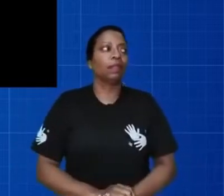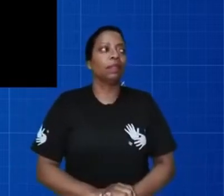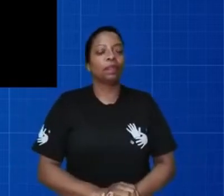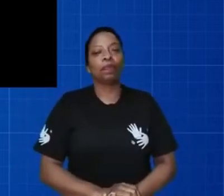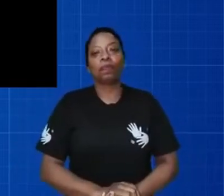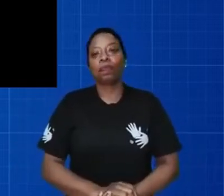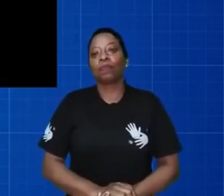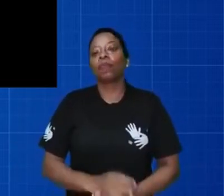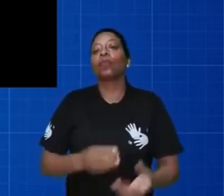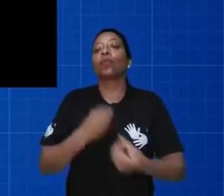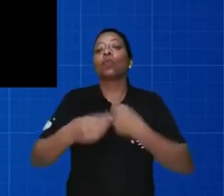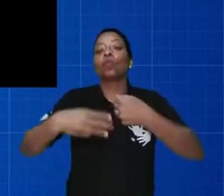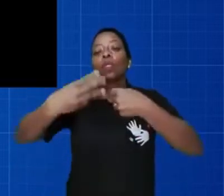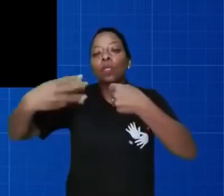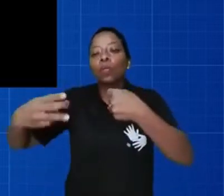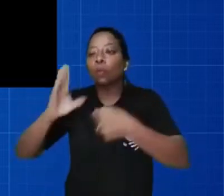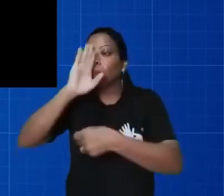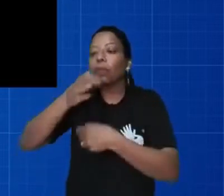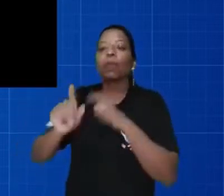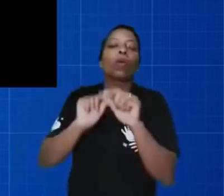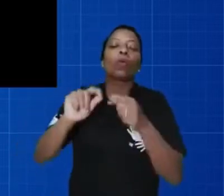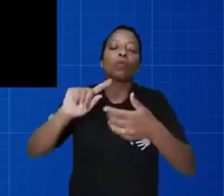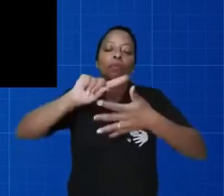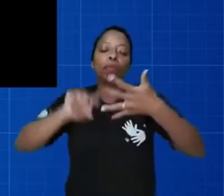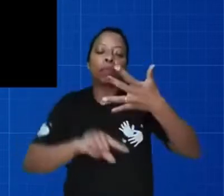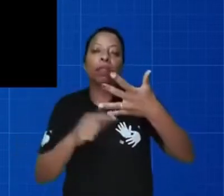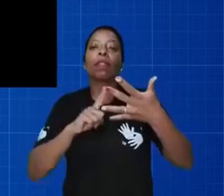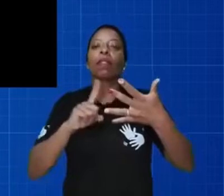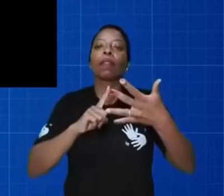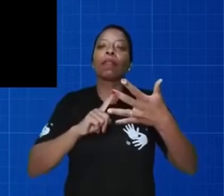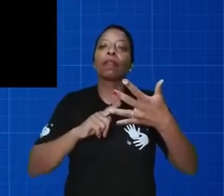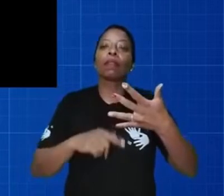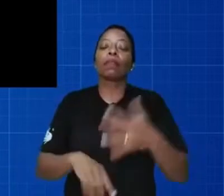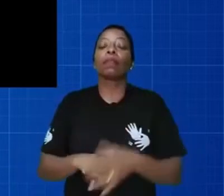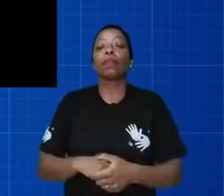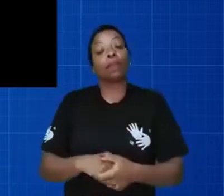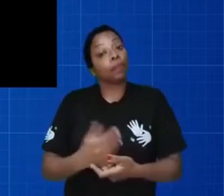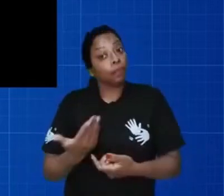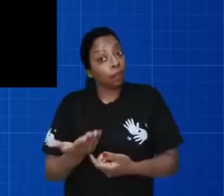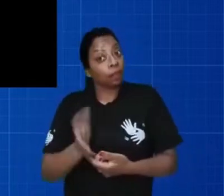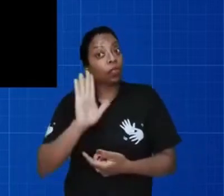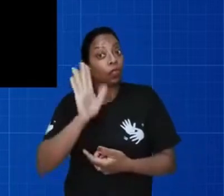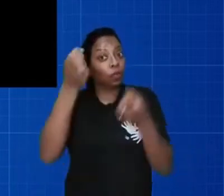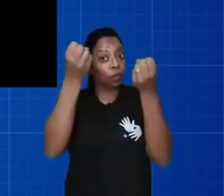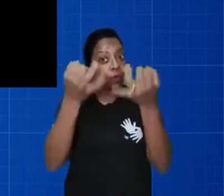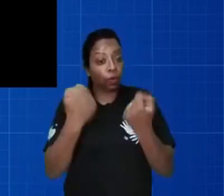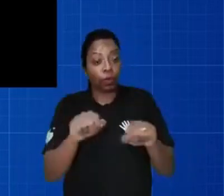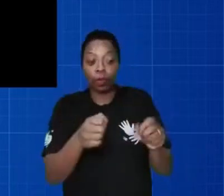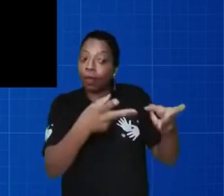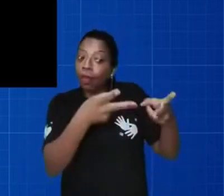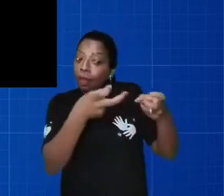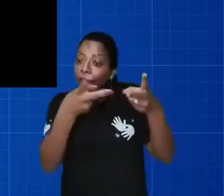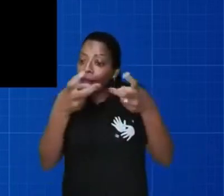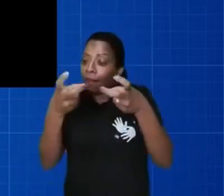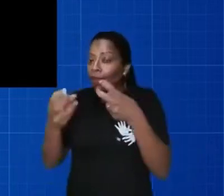E os principais sintomas, né, esse também é um dos fatores importantes, então a gente discutiu ali atrás, né, a importância de